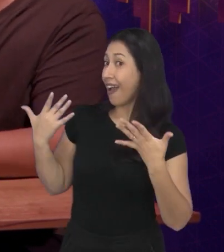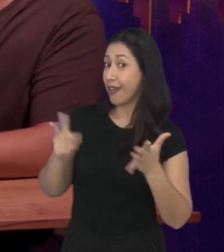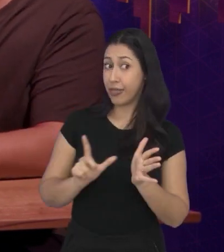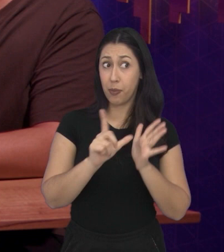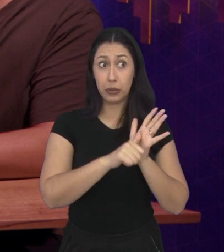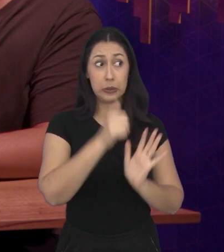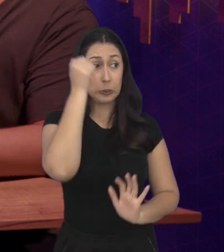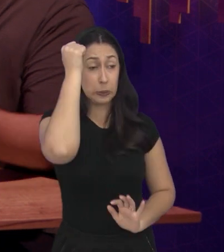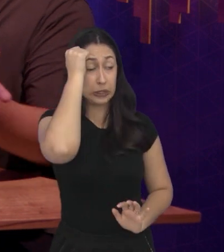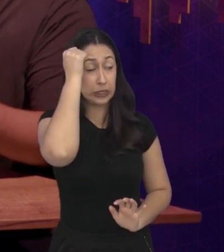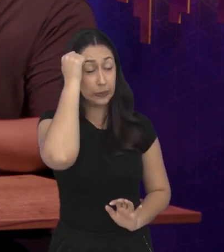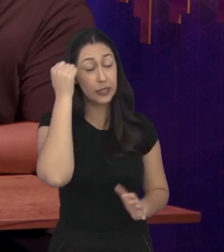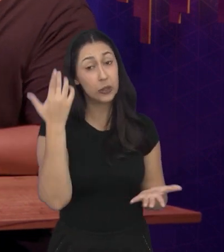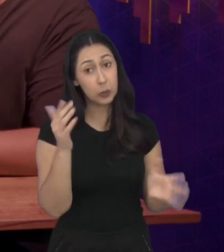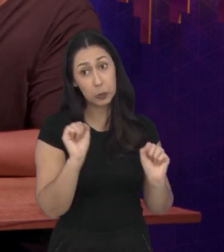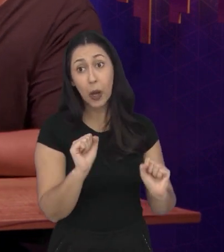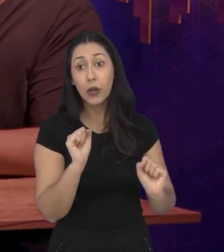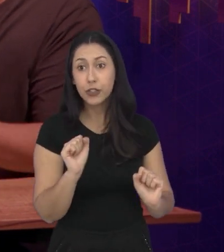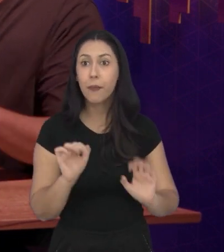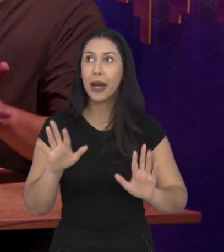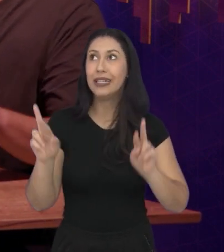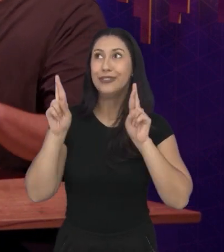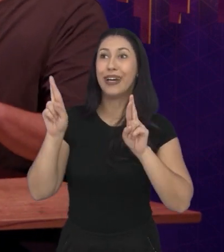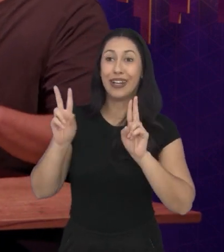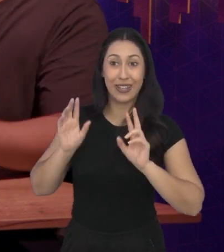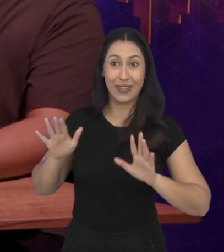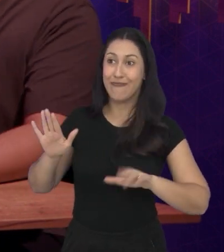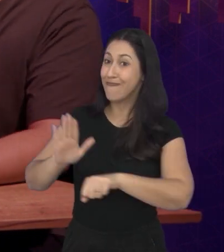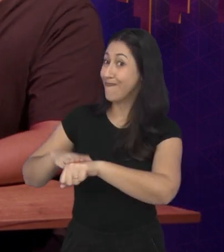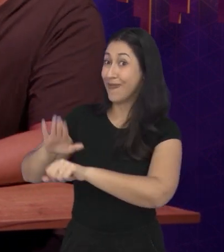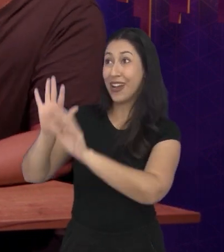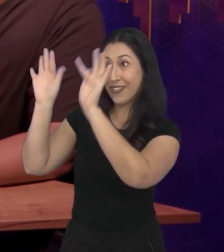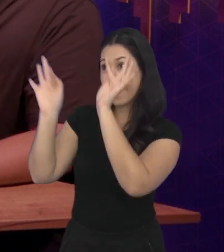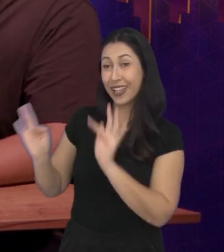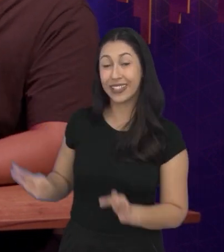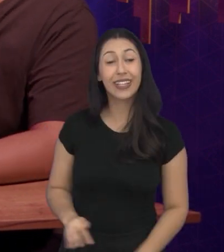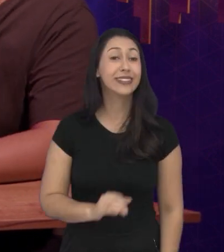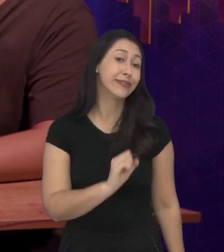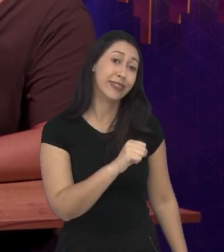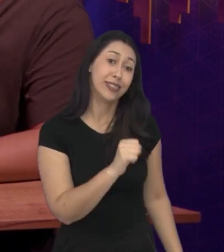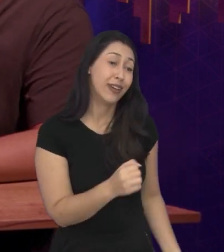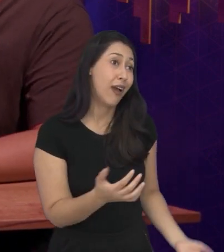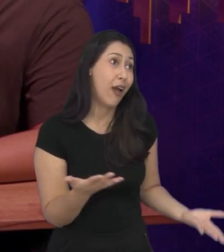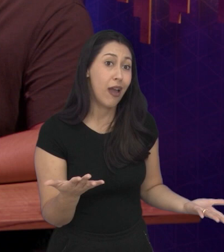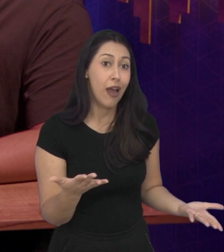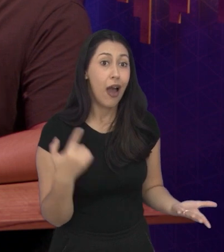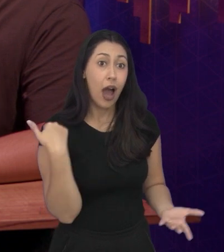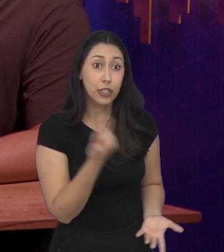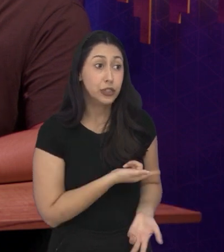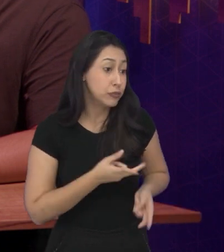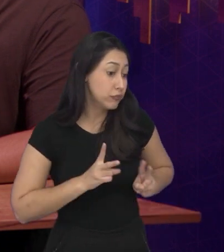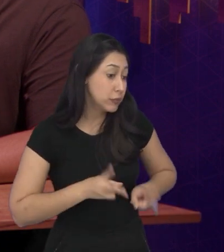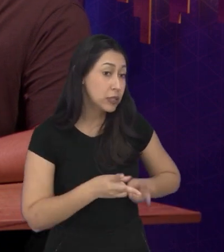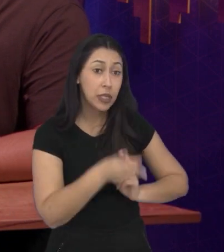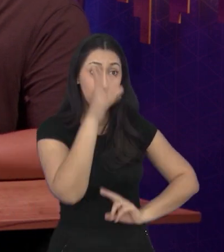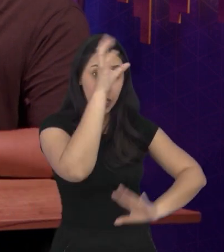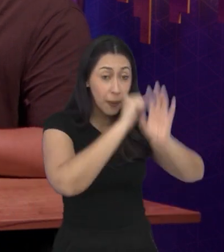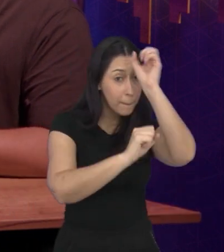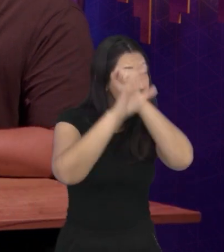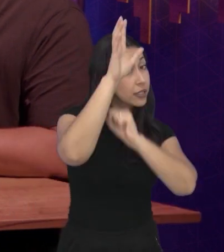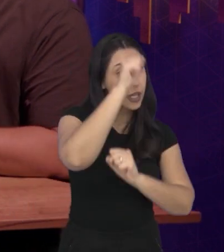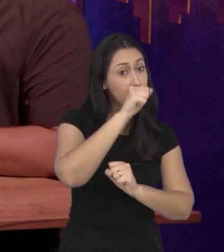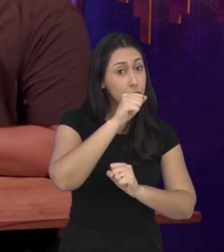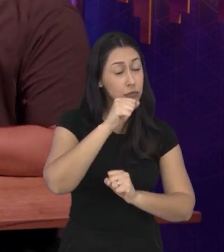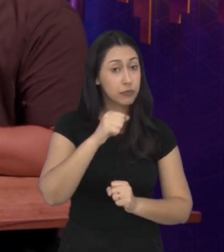se tornar arrependimentos. A gente espera que seja a maior parte delas seja de felicidades. Felicidades, né? Não adianta, né, João? A gente tá em constante